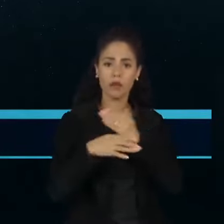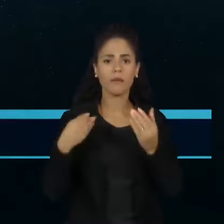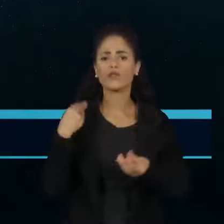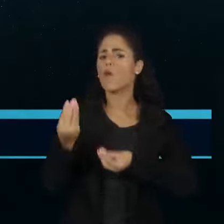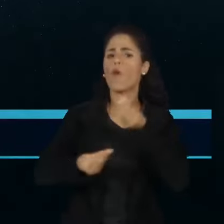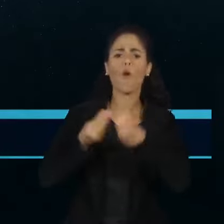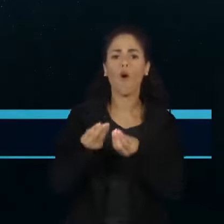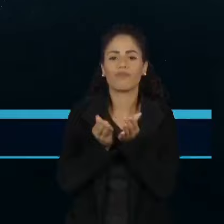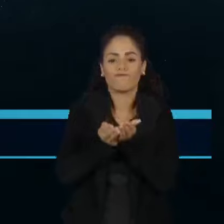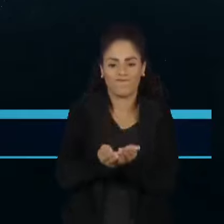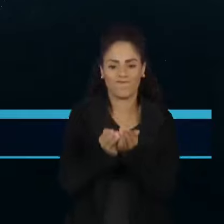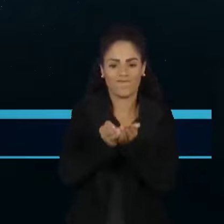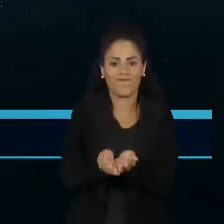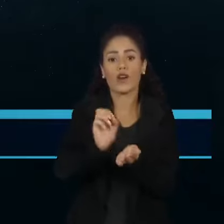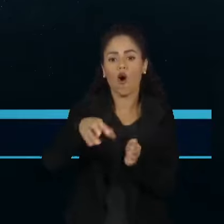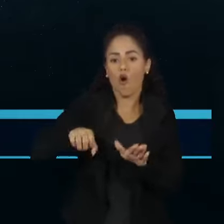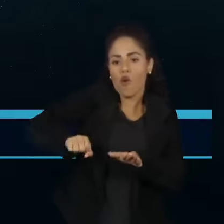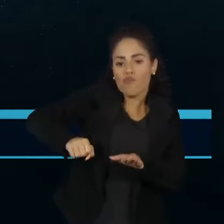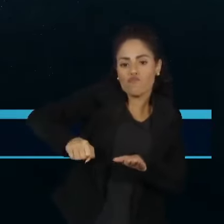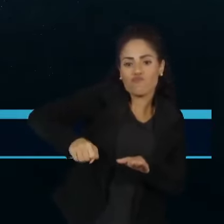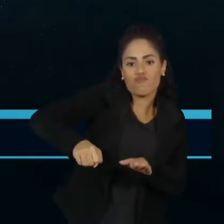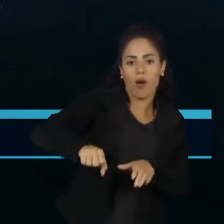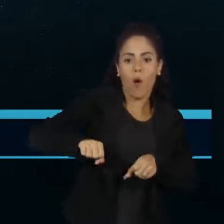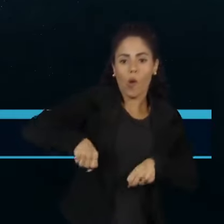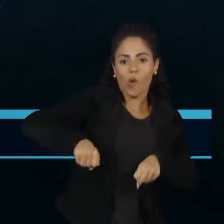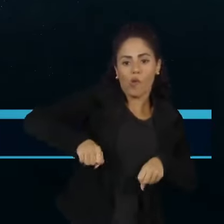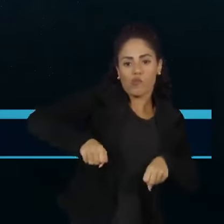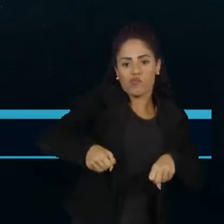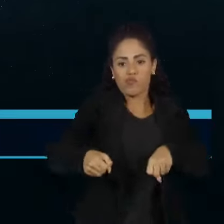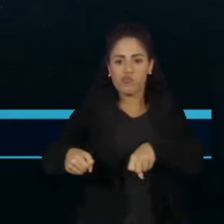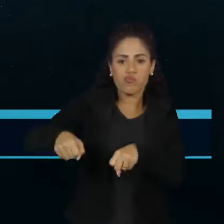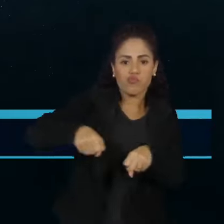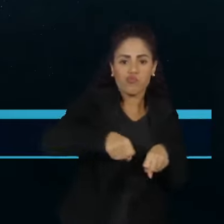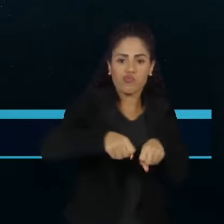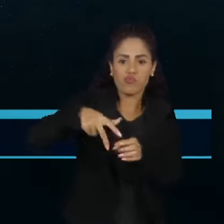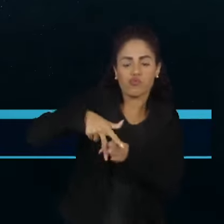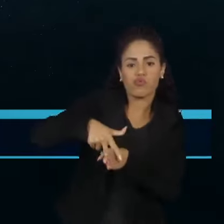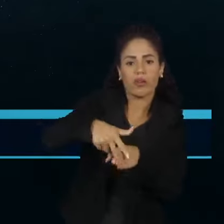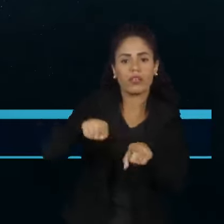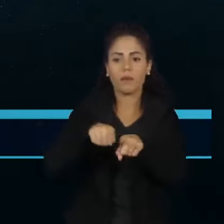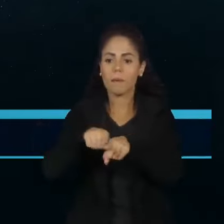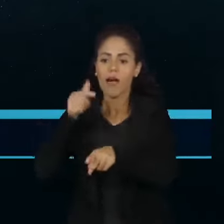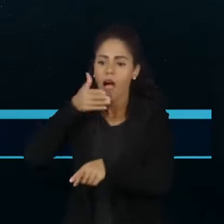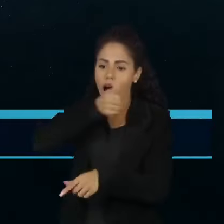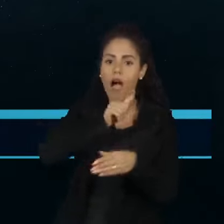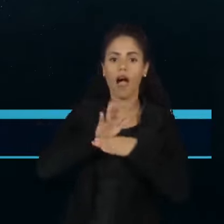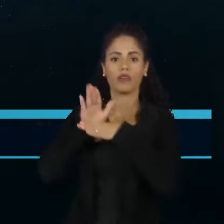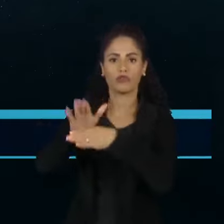é por barco e jet ski. Em Canoas, eles fazem filas para retirar os moradores.